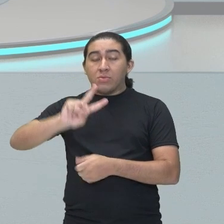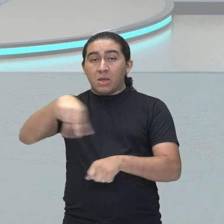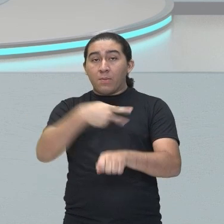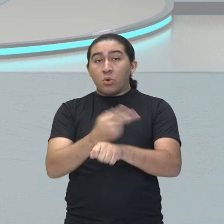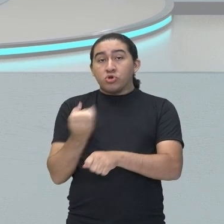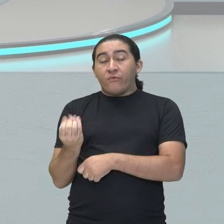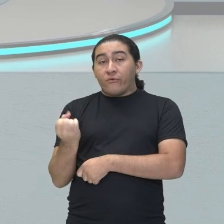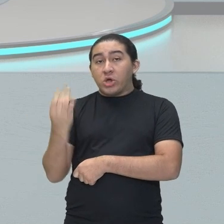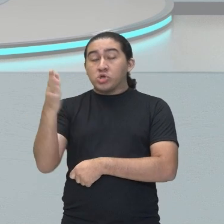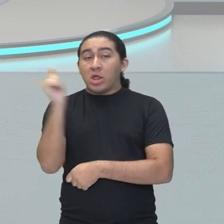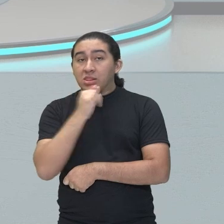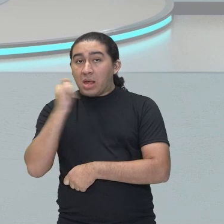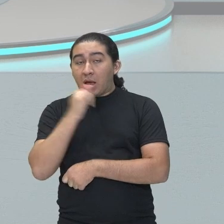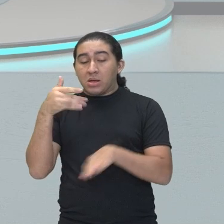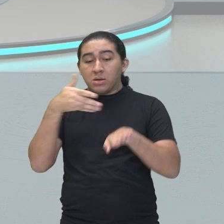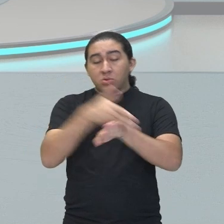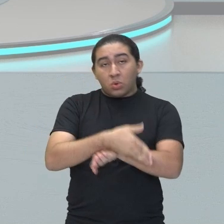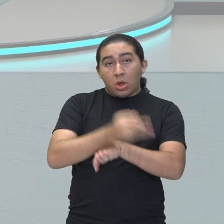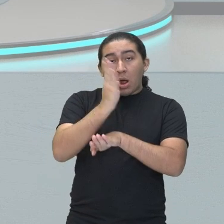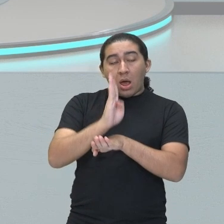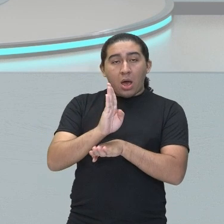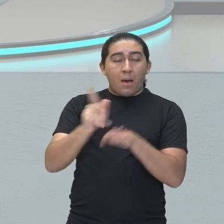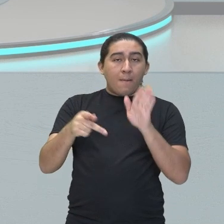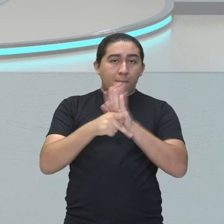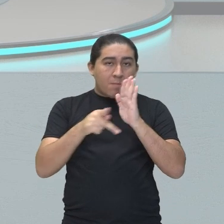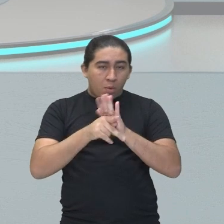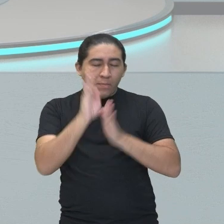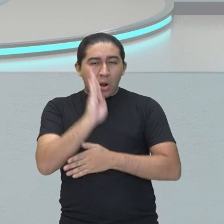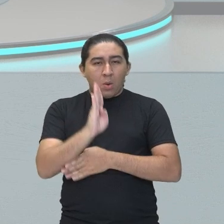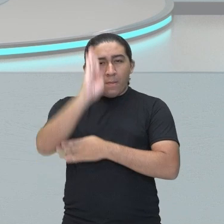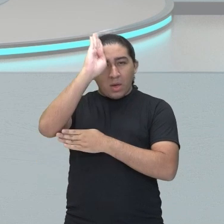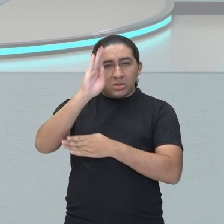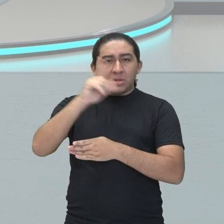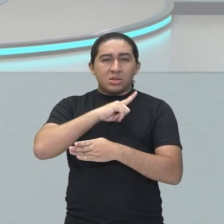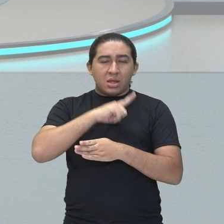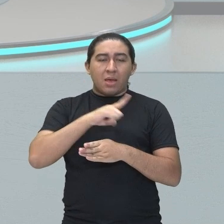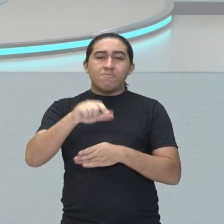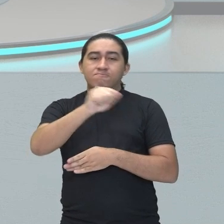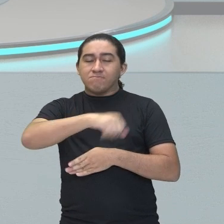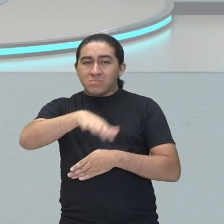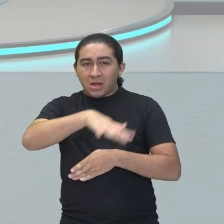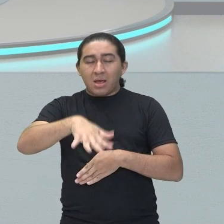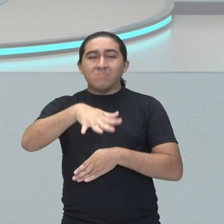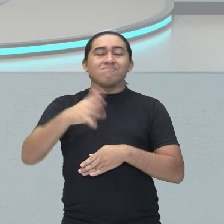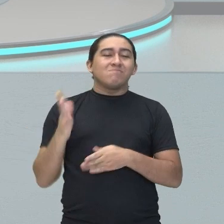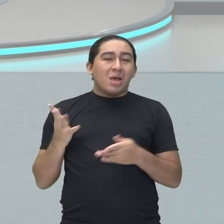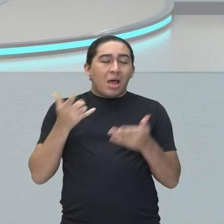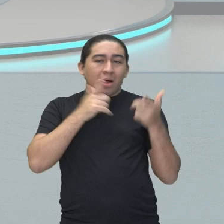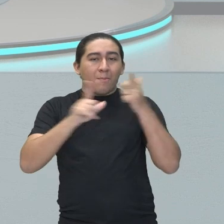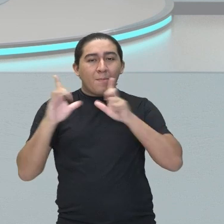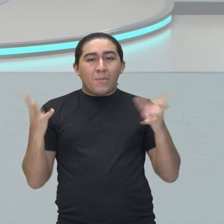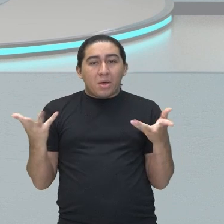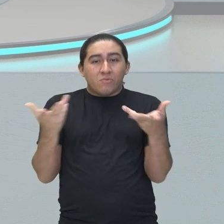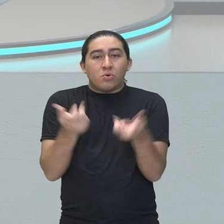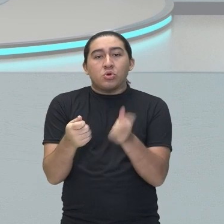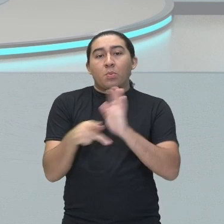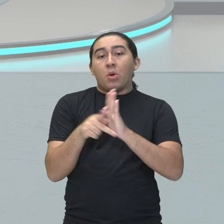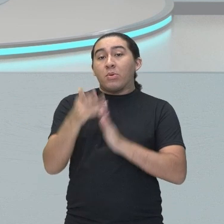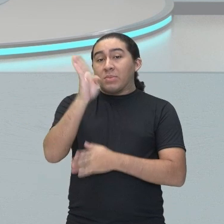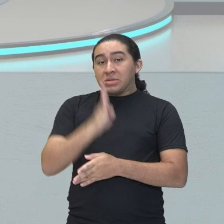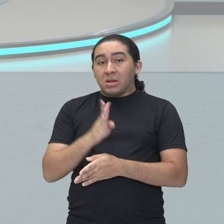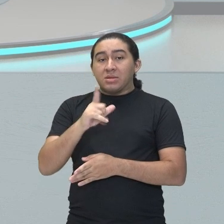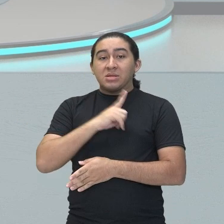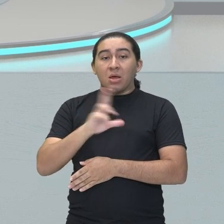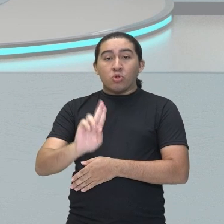na Arcádia Romana, uma conquista única entre os brasileiros da época, assumindo o pseudônimo de